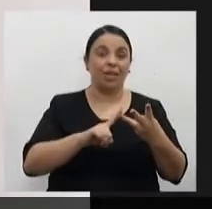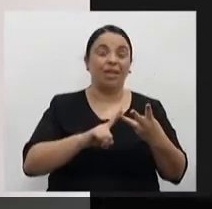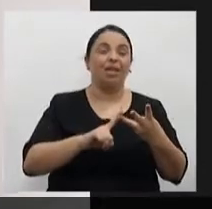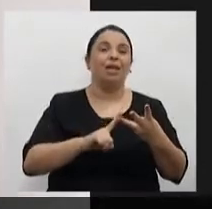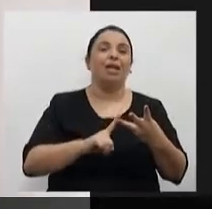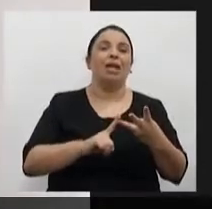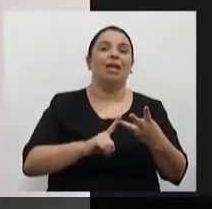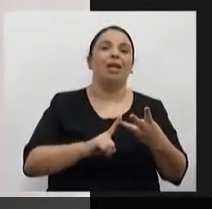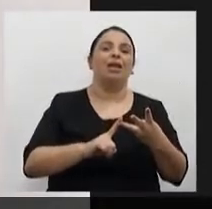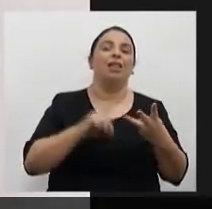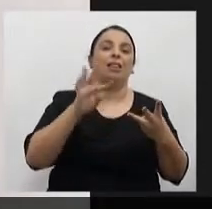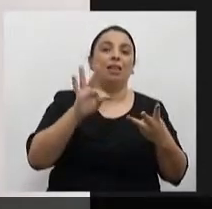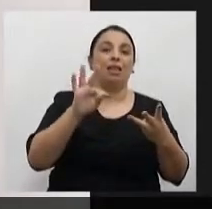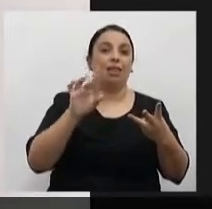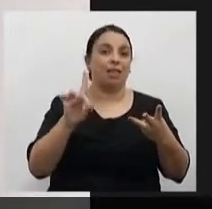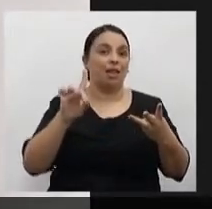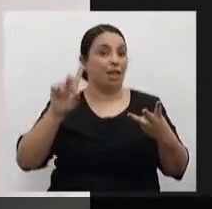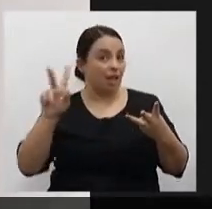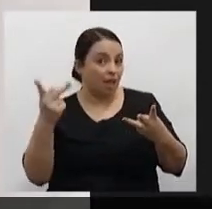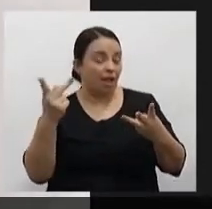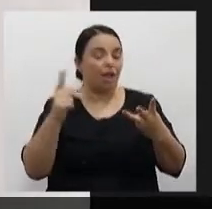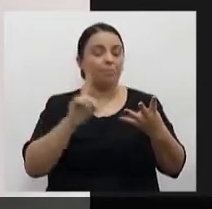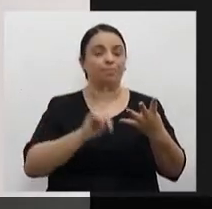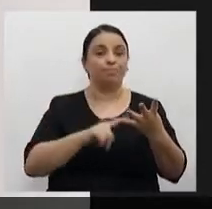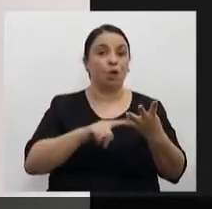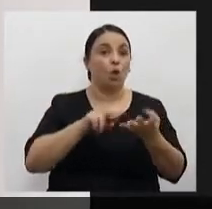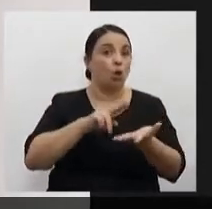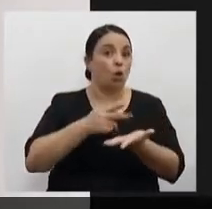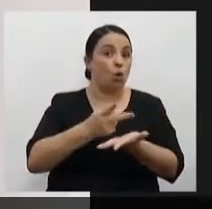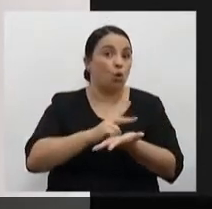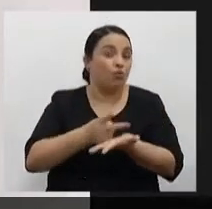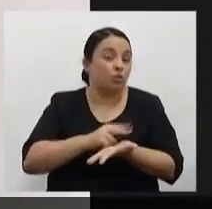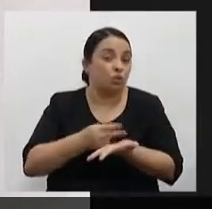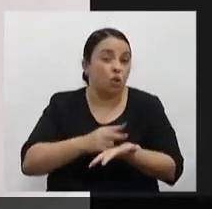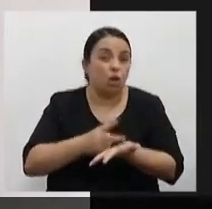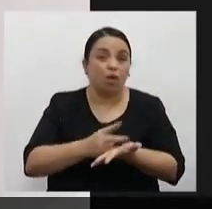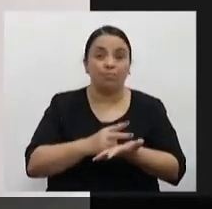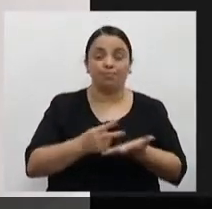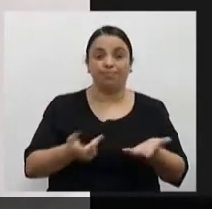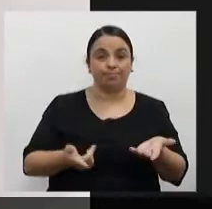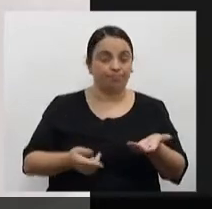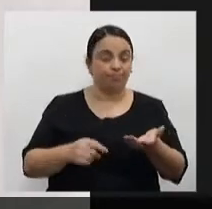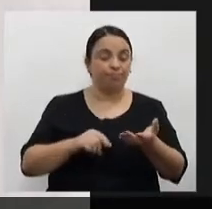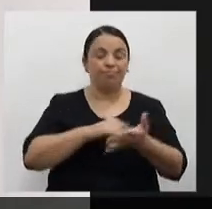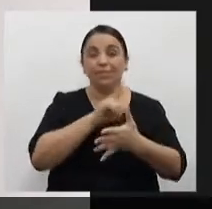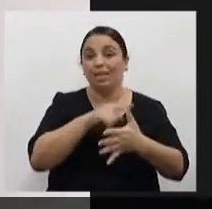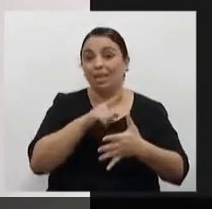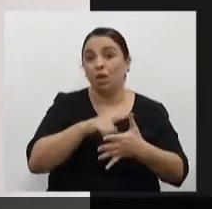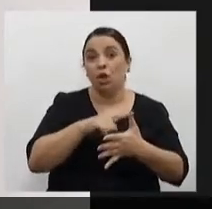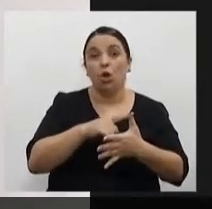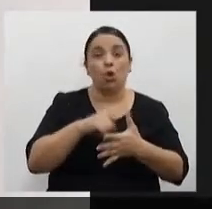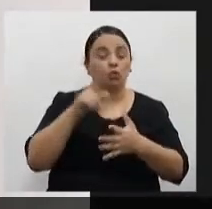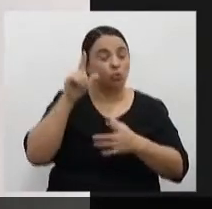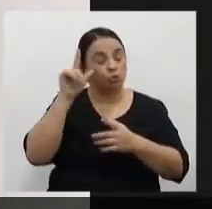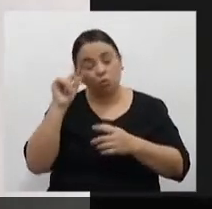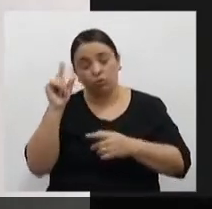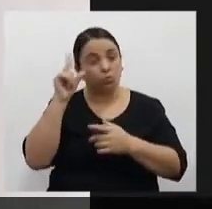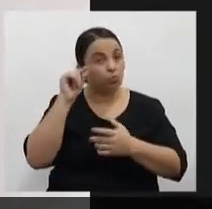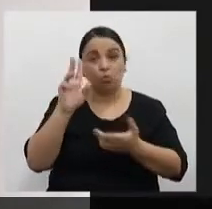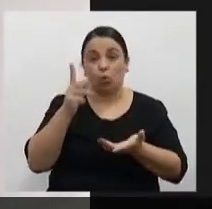questões médicas como convulsões, distúrbio de sono, desregulação e